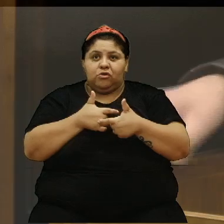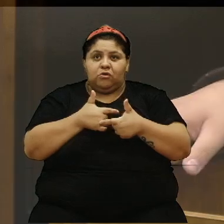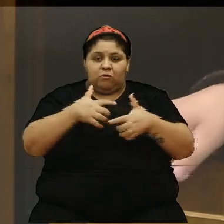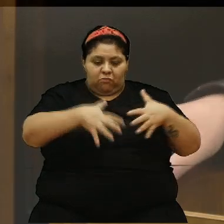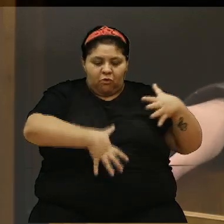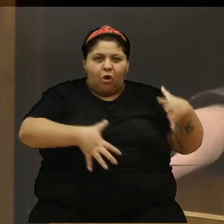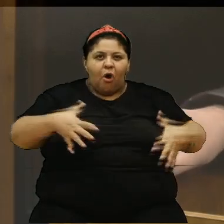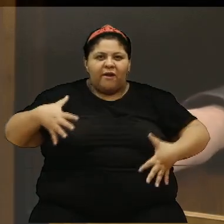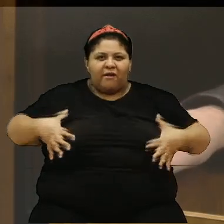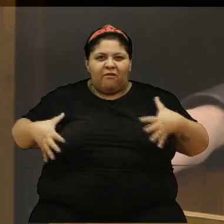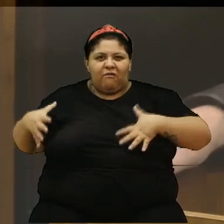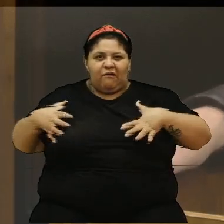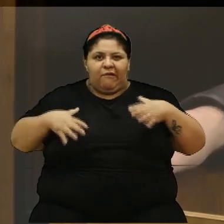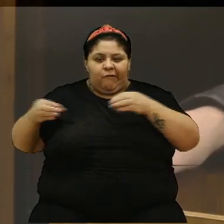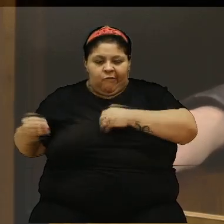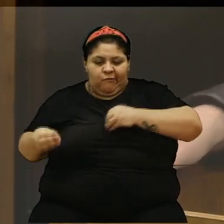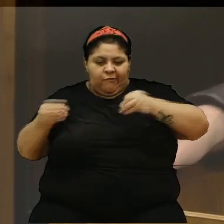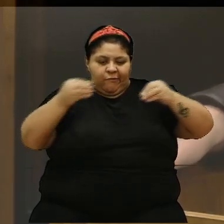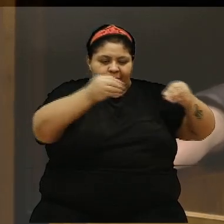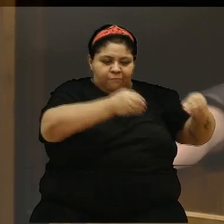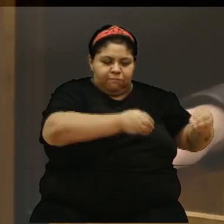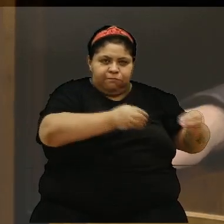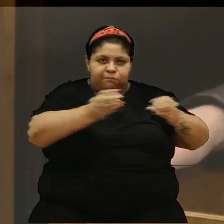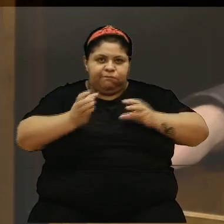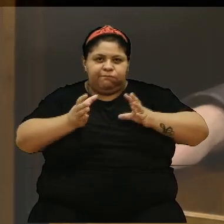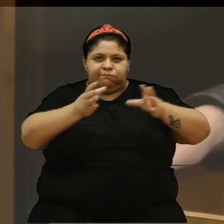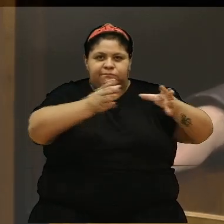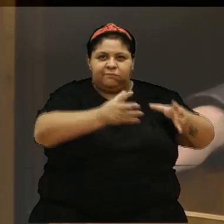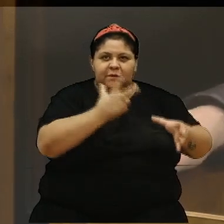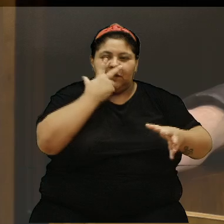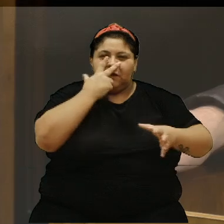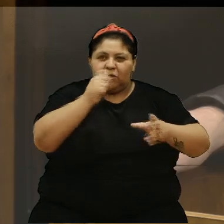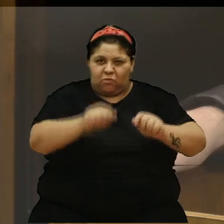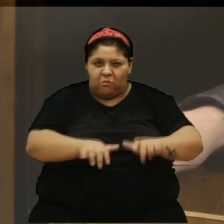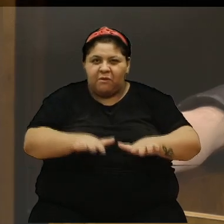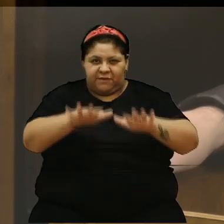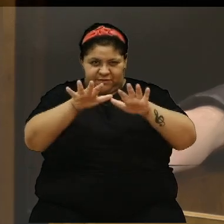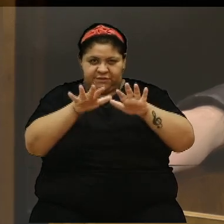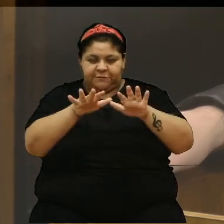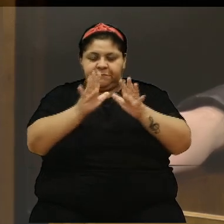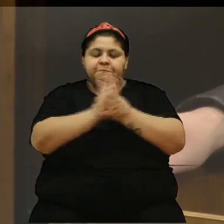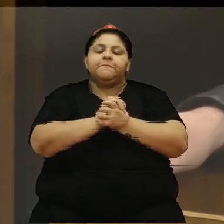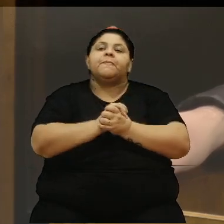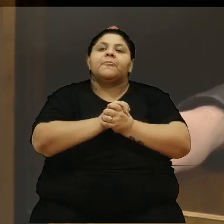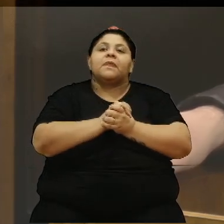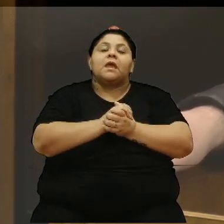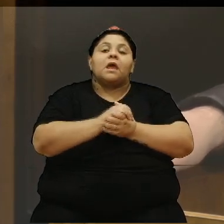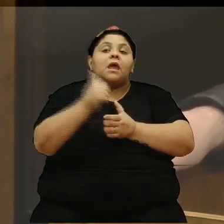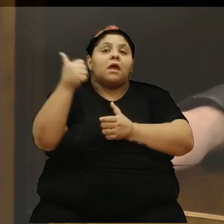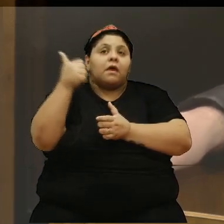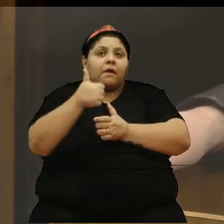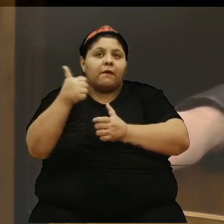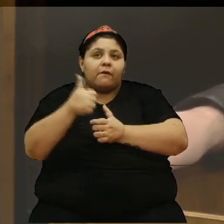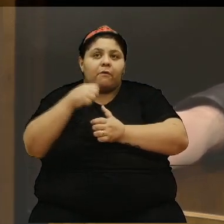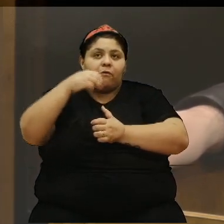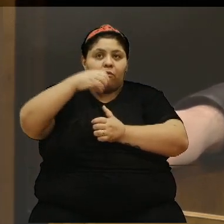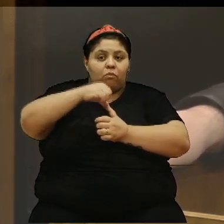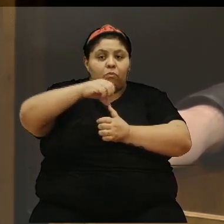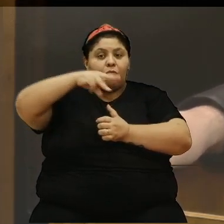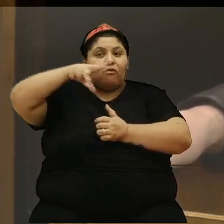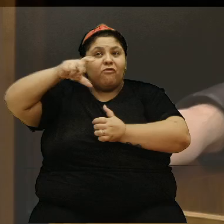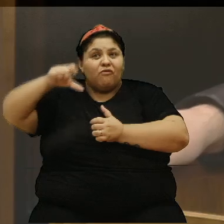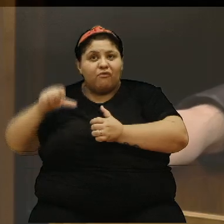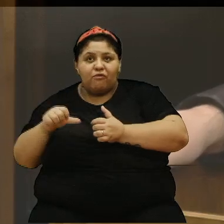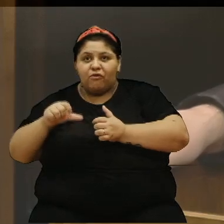as pessoas em situações como aconteceram na enchente, etc. E naquele período eu vim aqui e comentei. Primeiro, 90 milhões do FUNRIGS